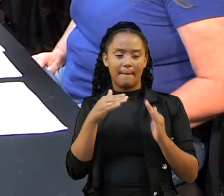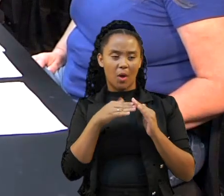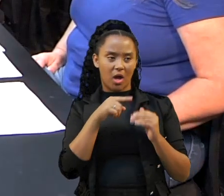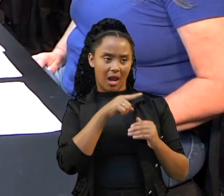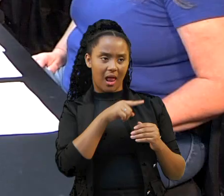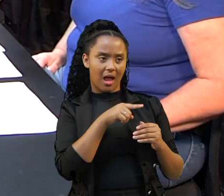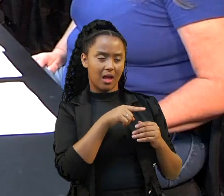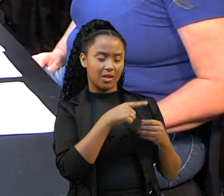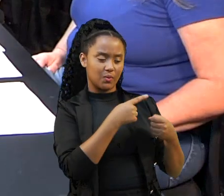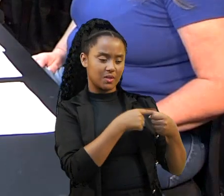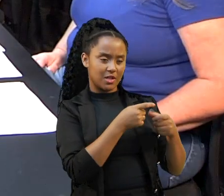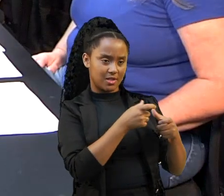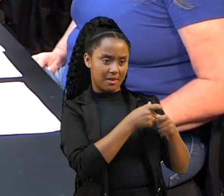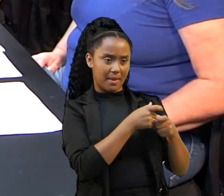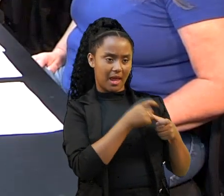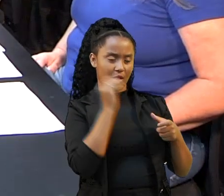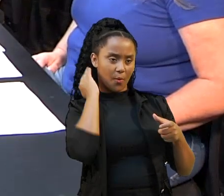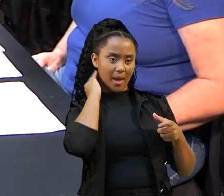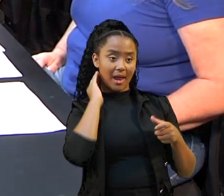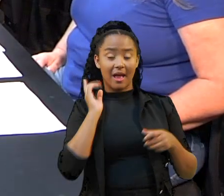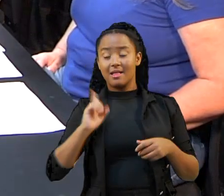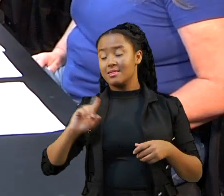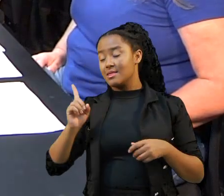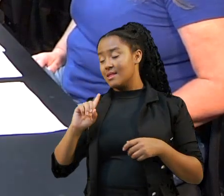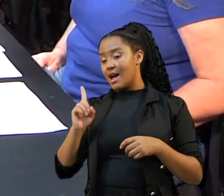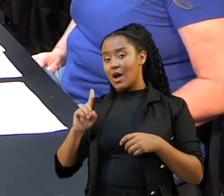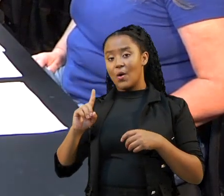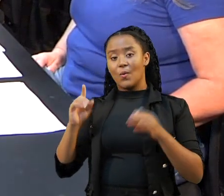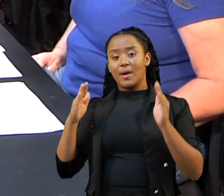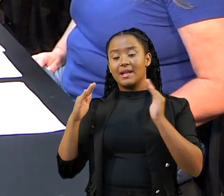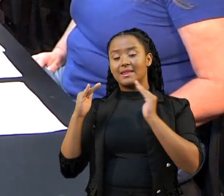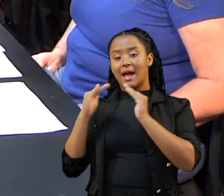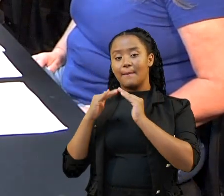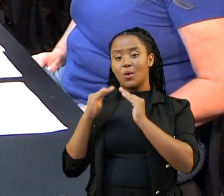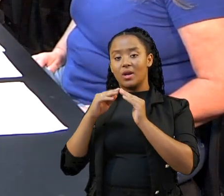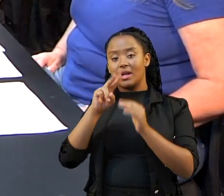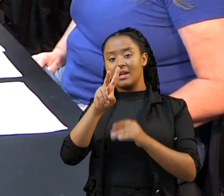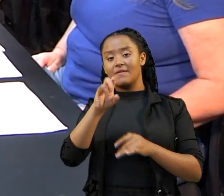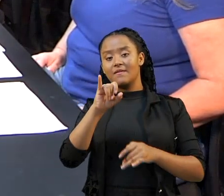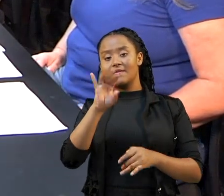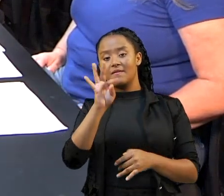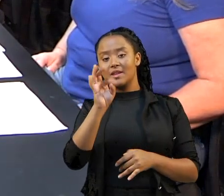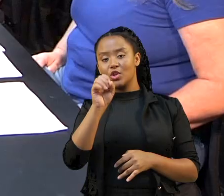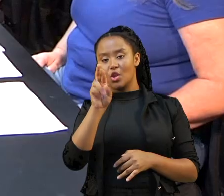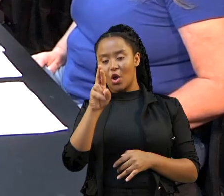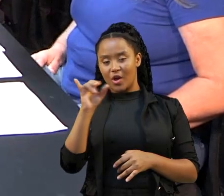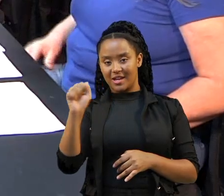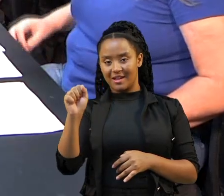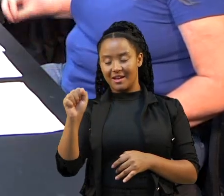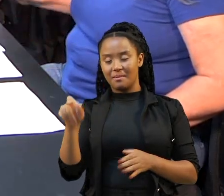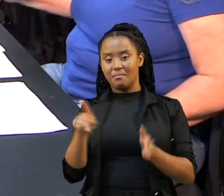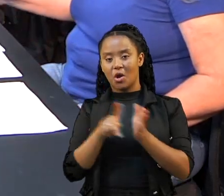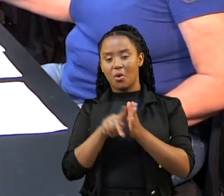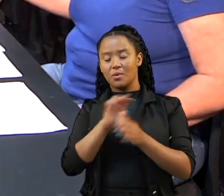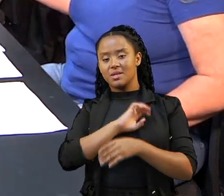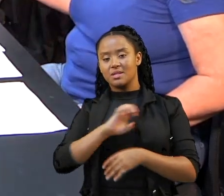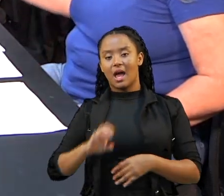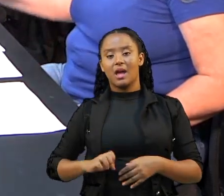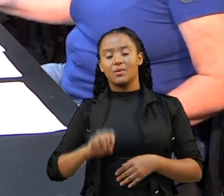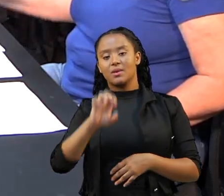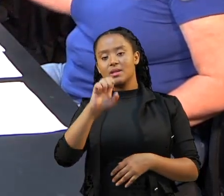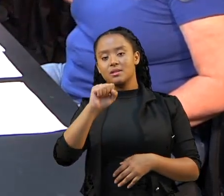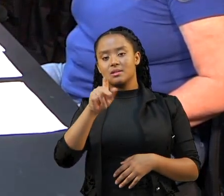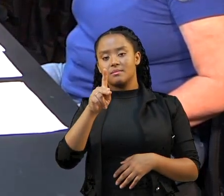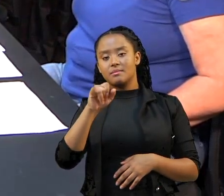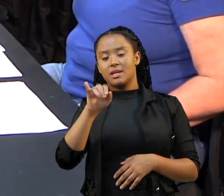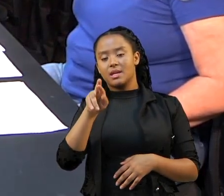está em Espírito Santo. Ele foi para o Espírito Santo. Ele deve estar em Vitória. Em Vitória. Em Vitória. E o interessante,